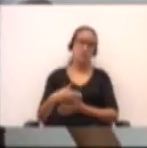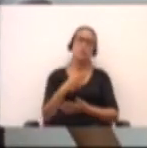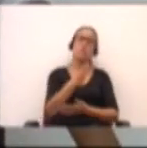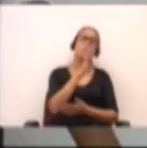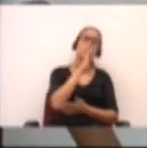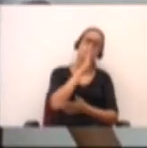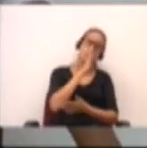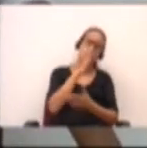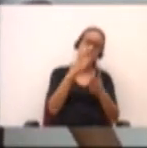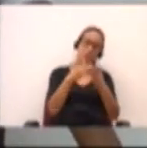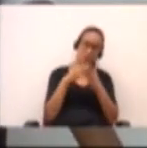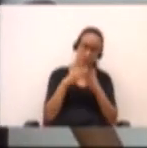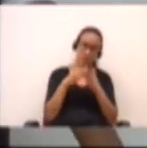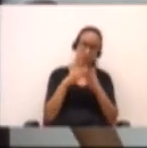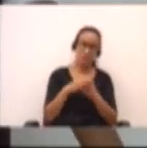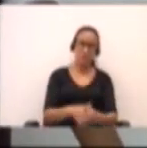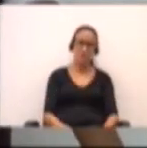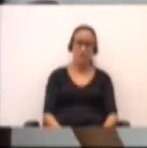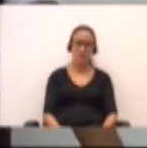Silêncio, por favor.